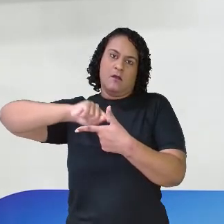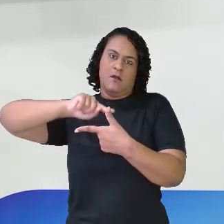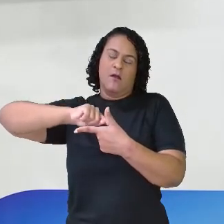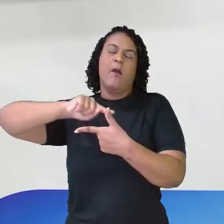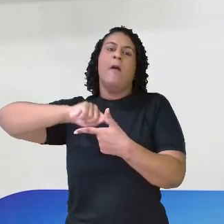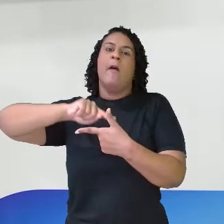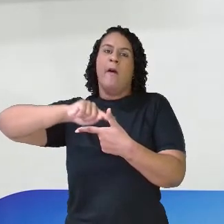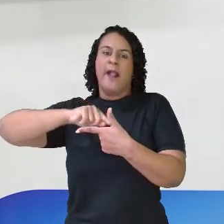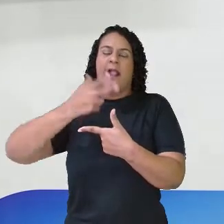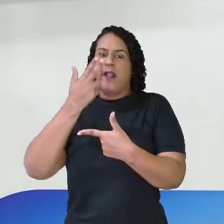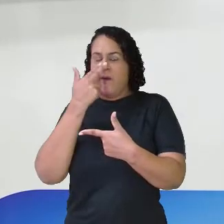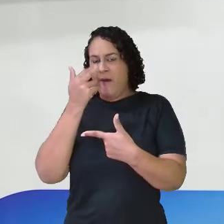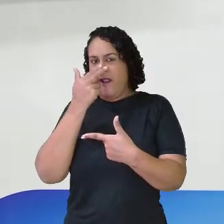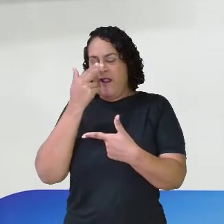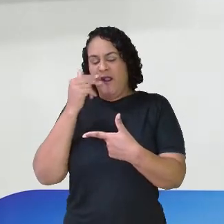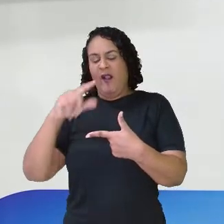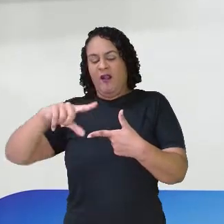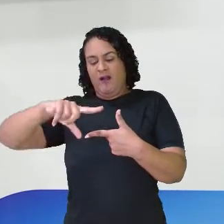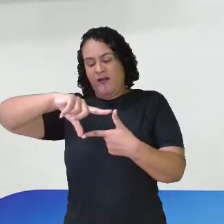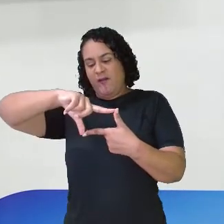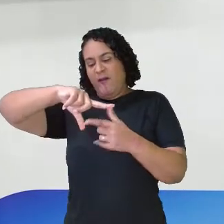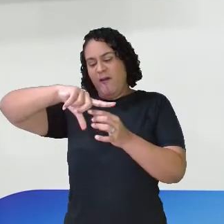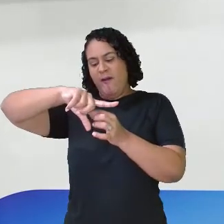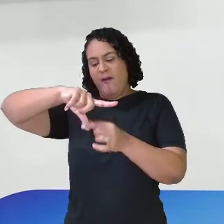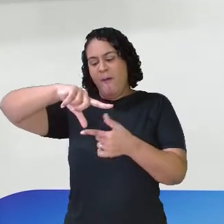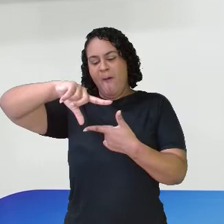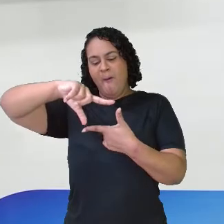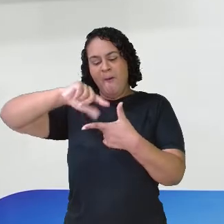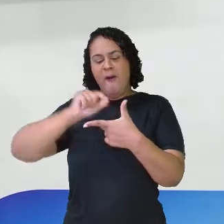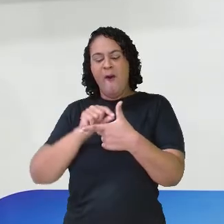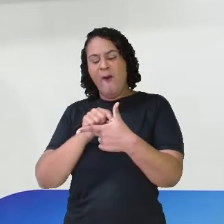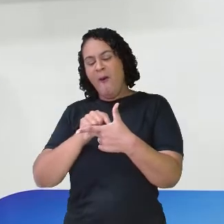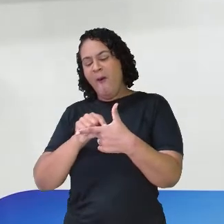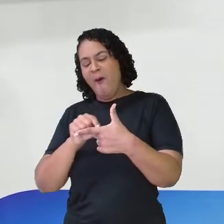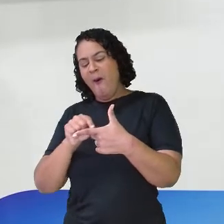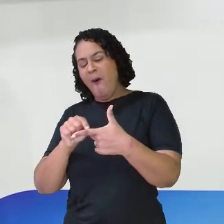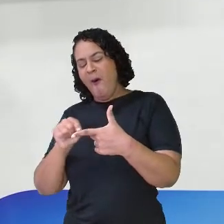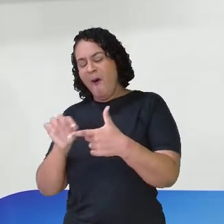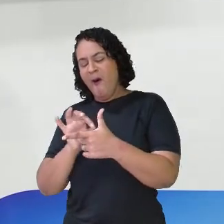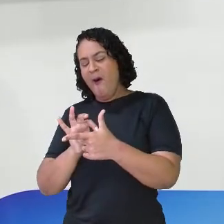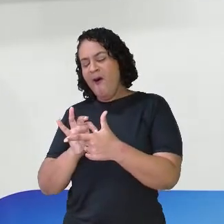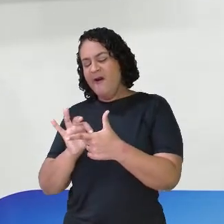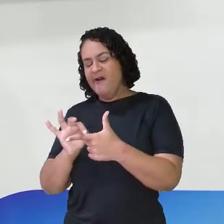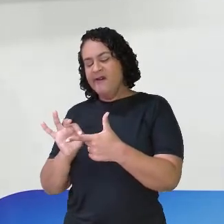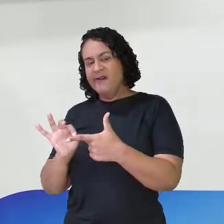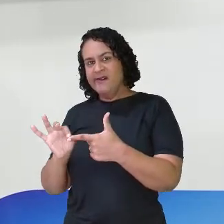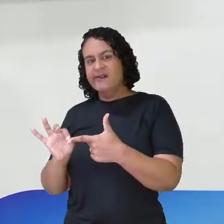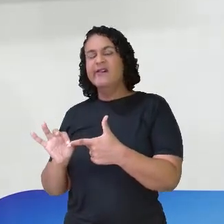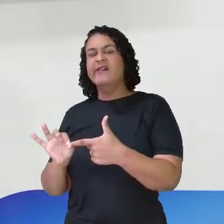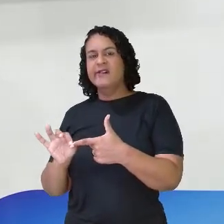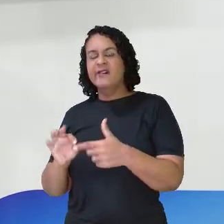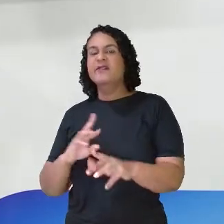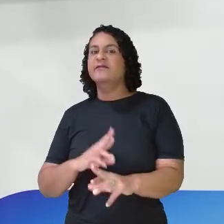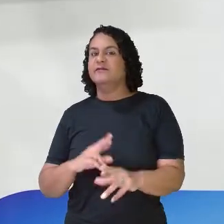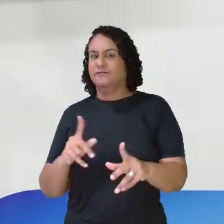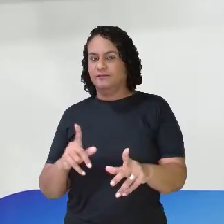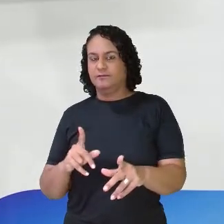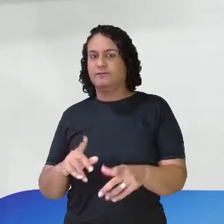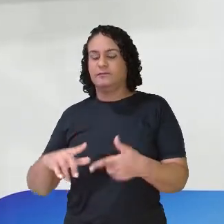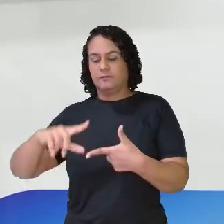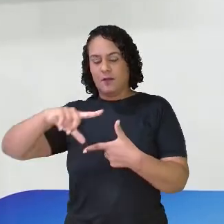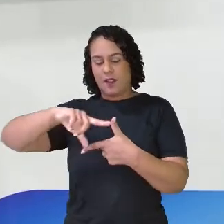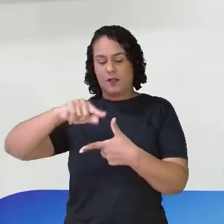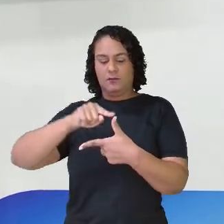mesmo tamanho. Mas o comprimento tem outro tamanho diferente.